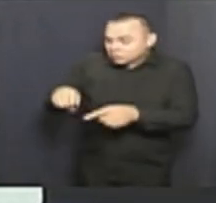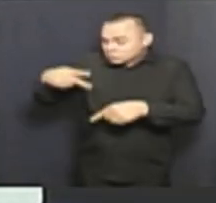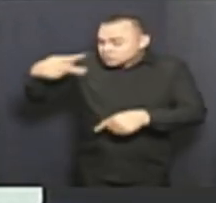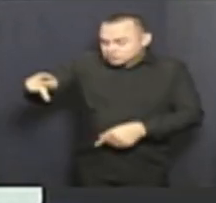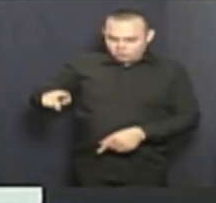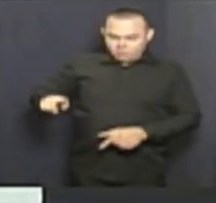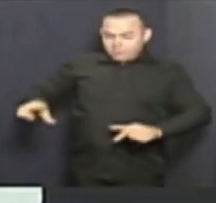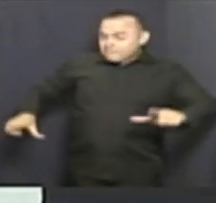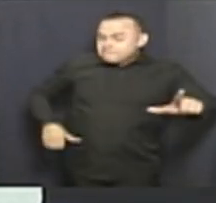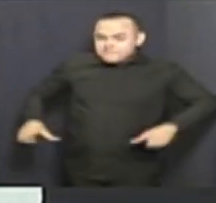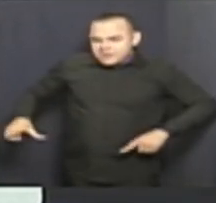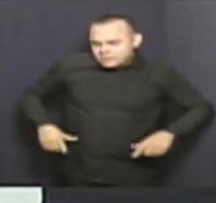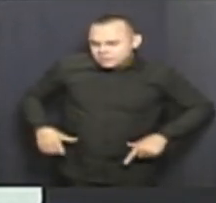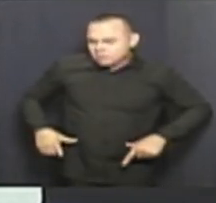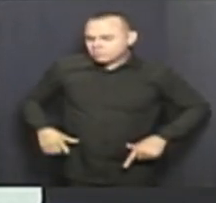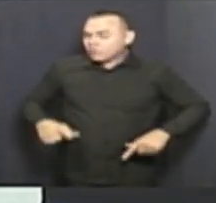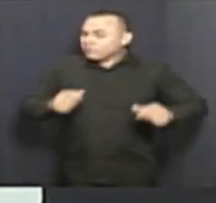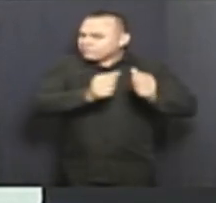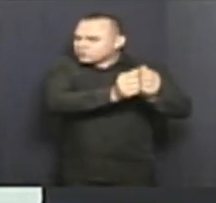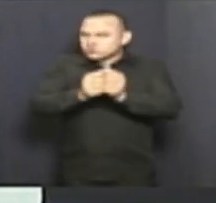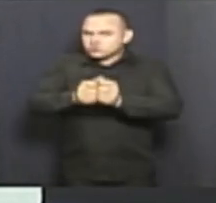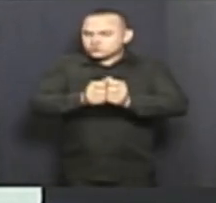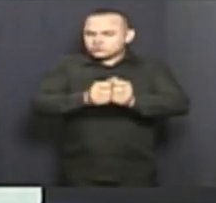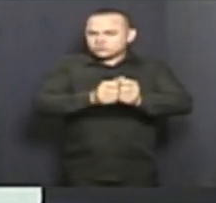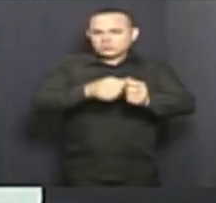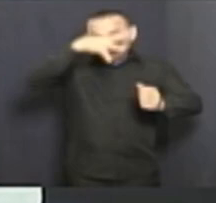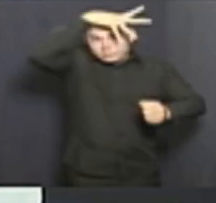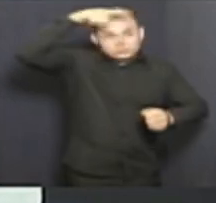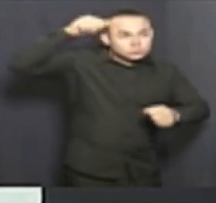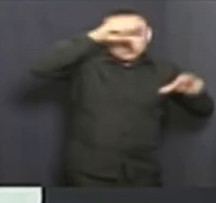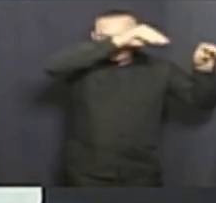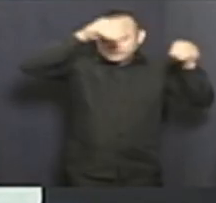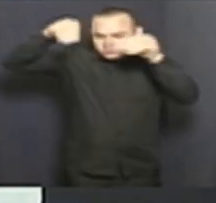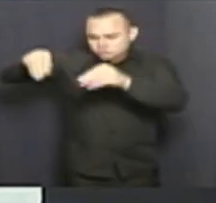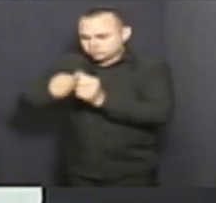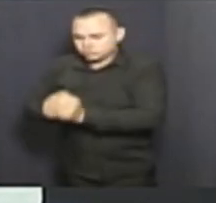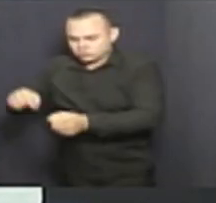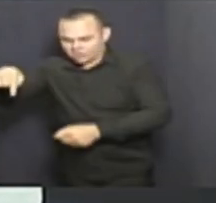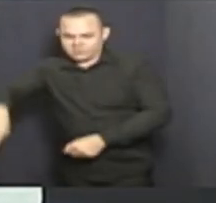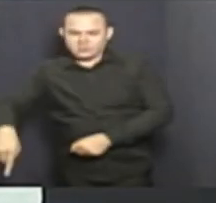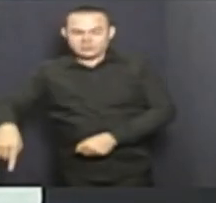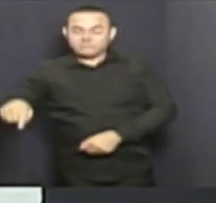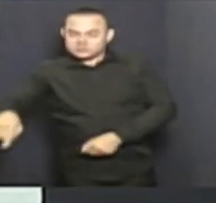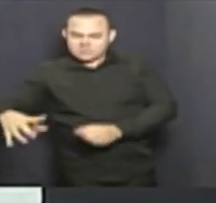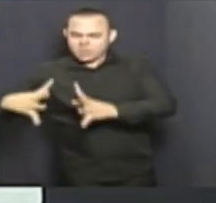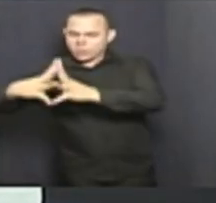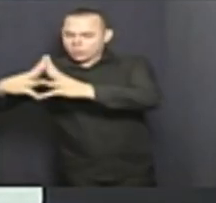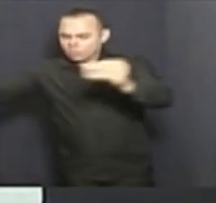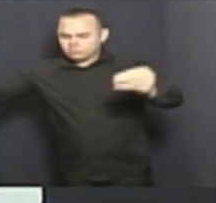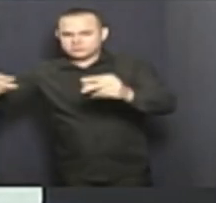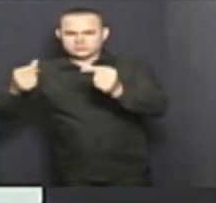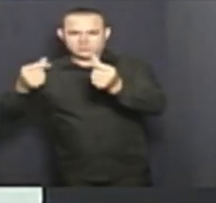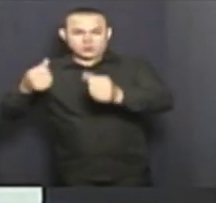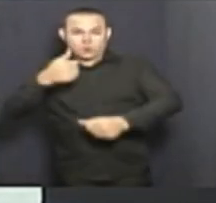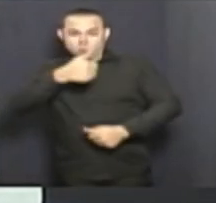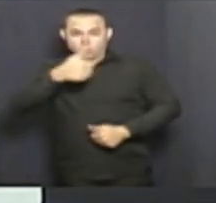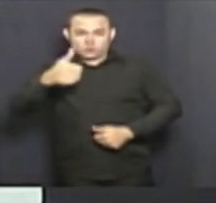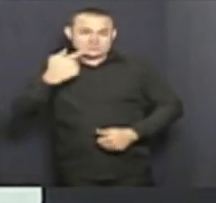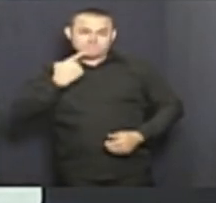denunciou você que você sumiu com 11 milhões da vara que você administrava